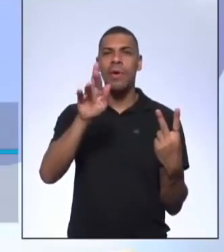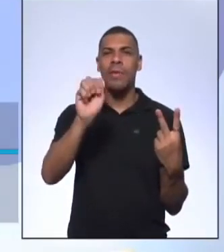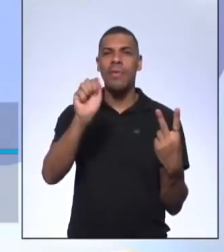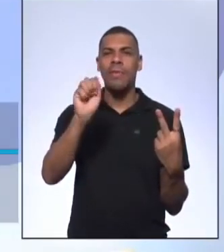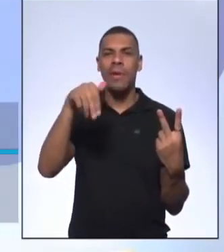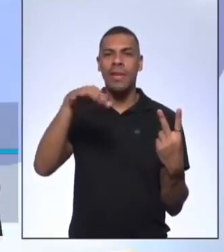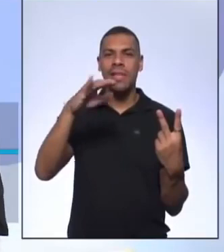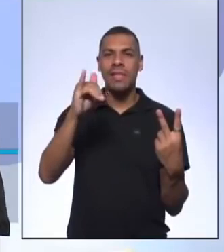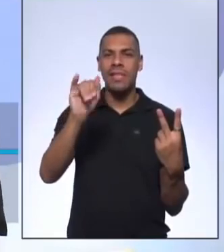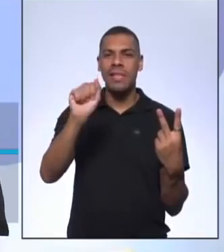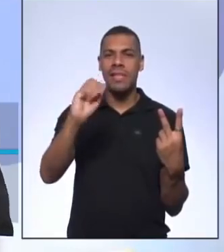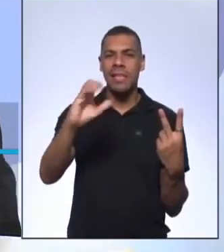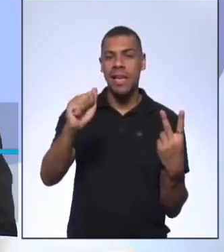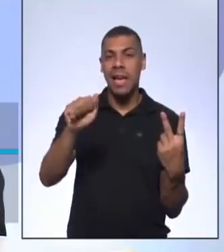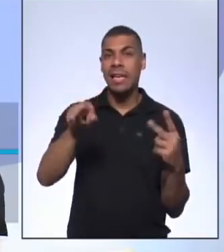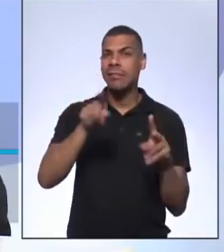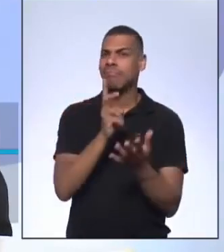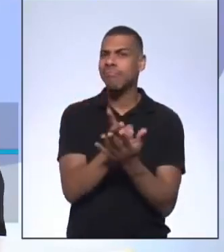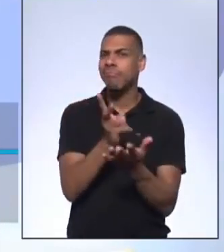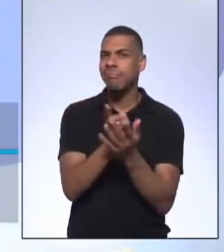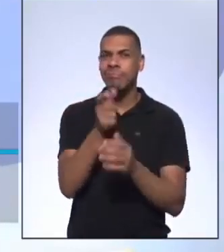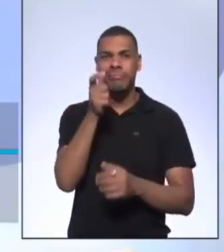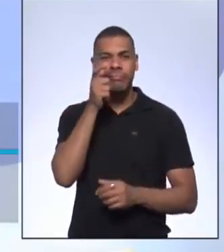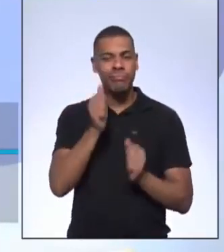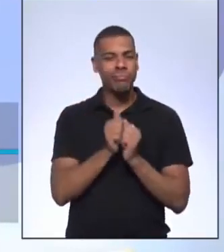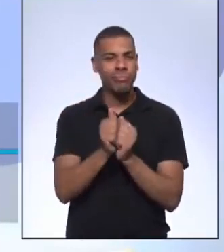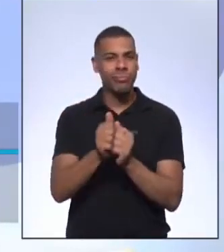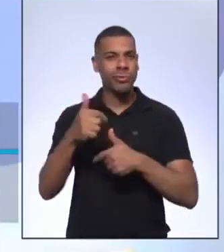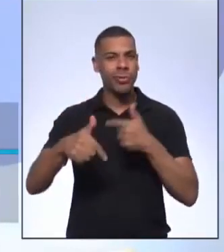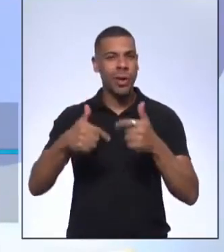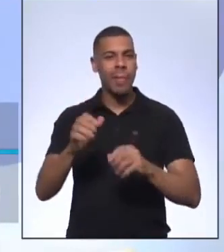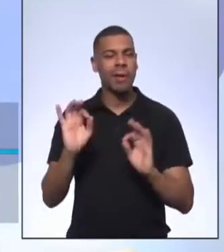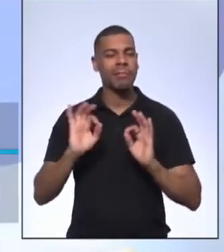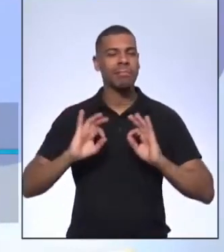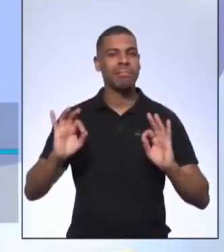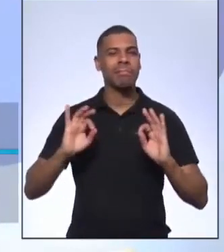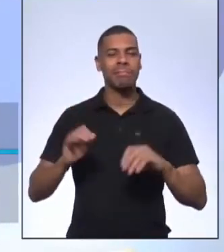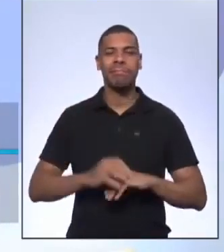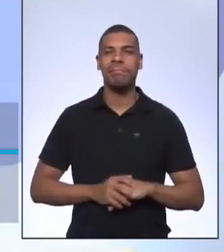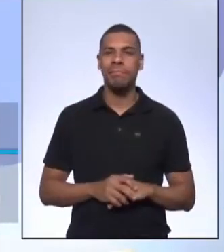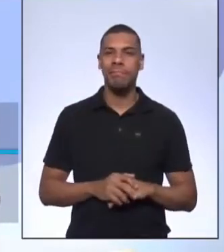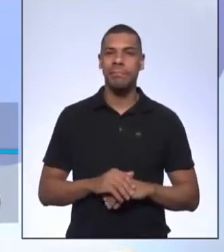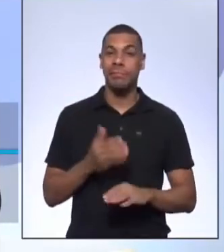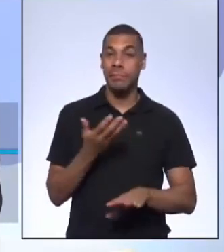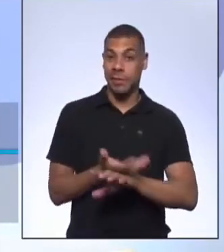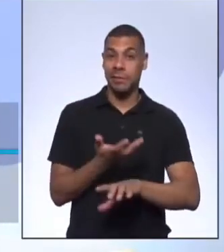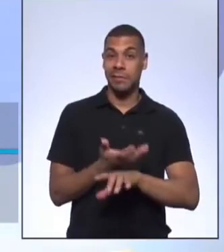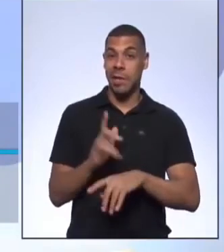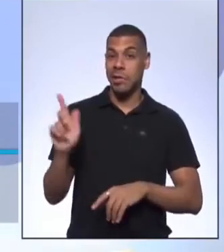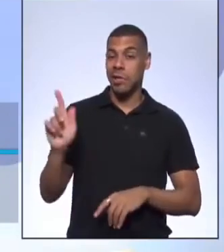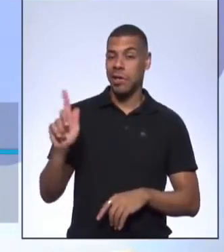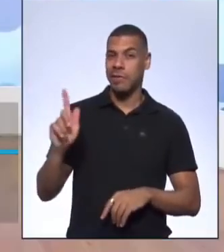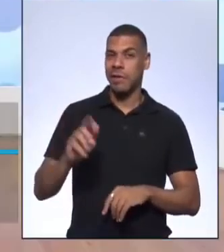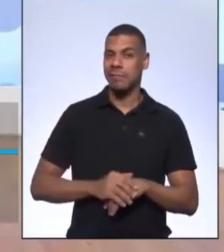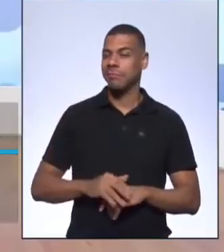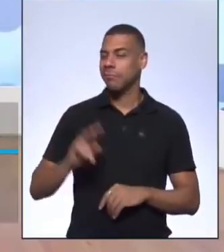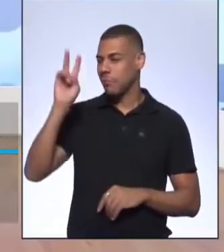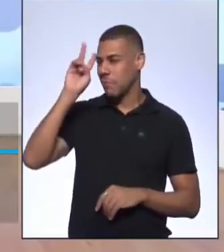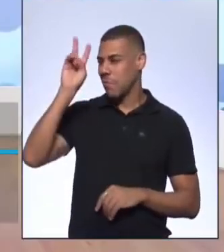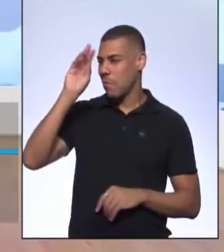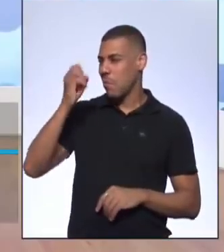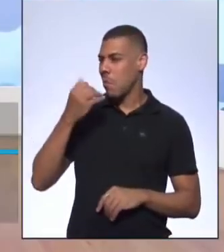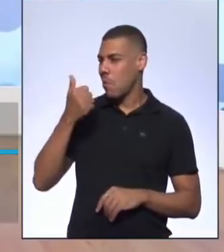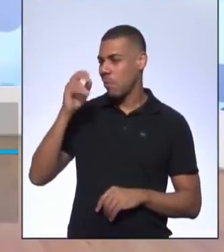Santos, que sempre aí nos acompanham, estão desenvolvendo um trabalho brilhante aí dentro da disciplina de Geografia. Boa lembrança,